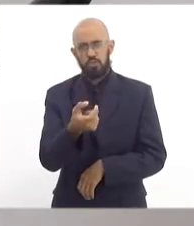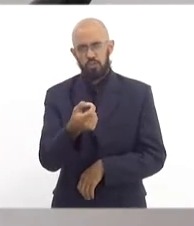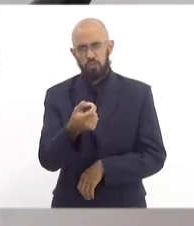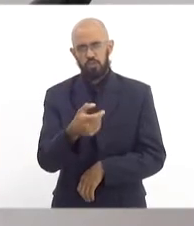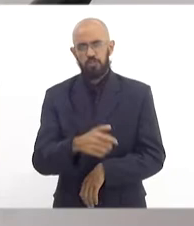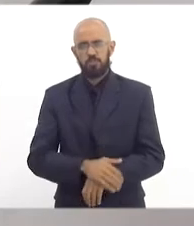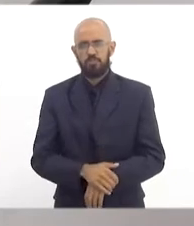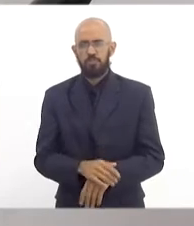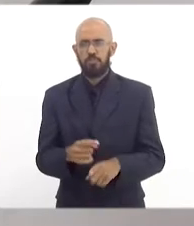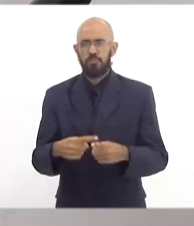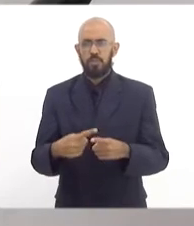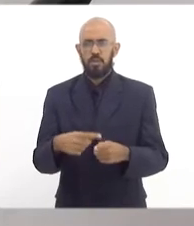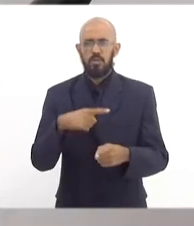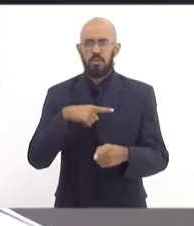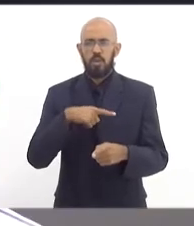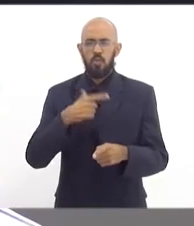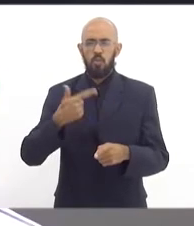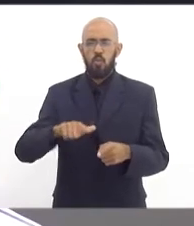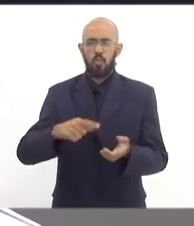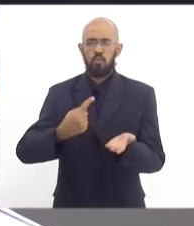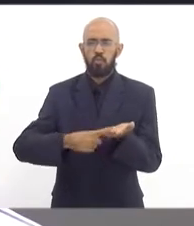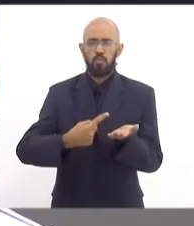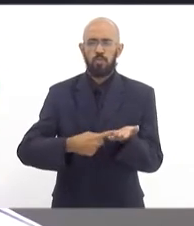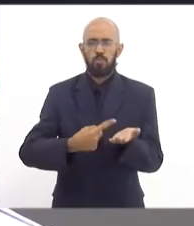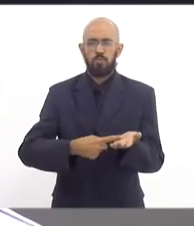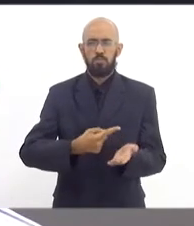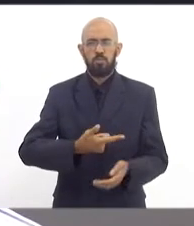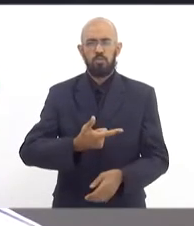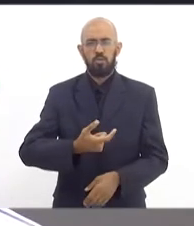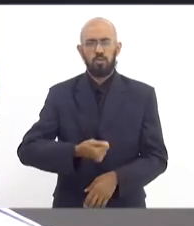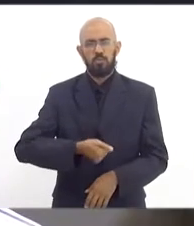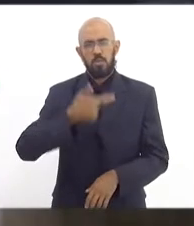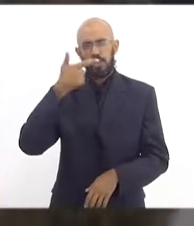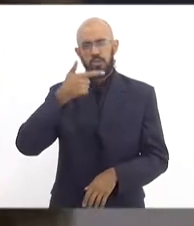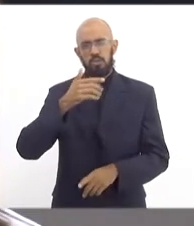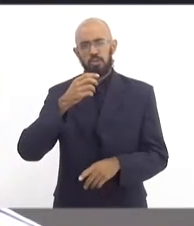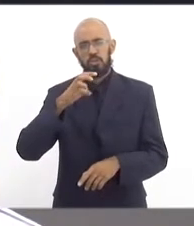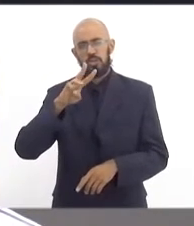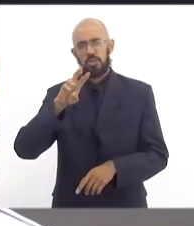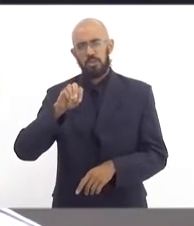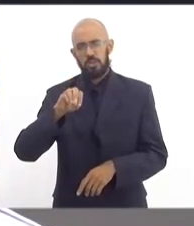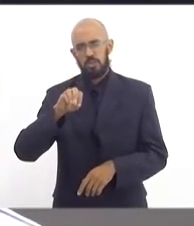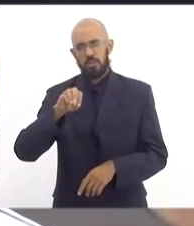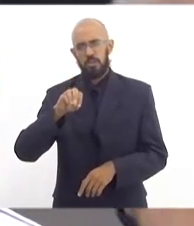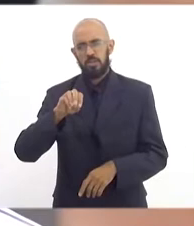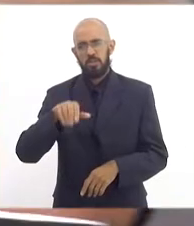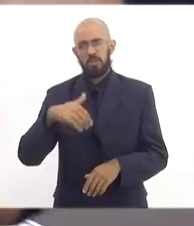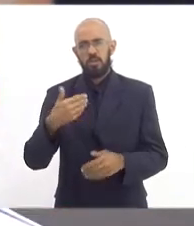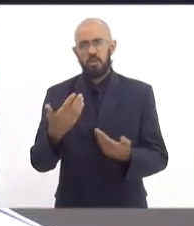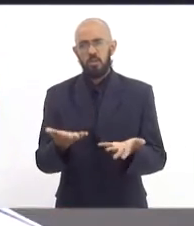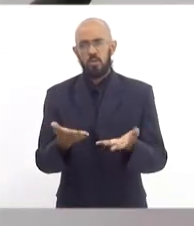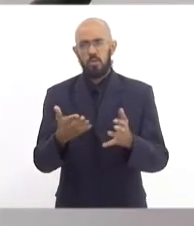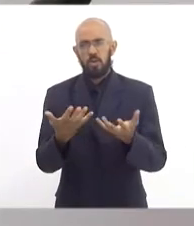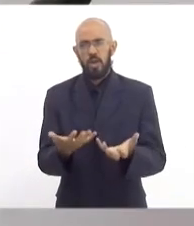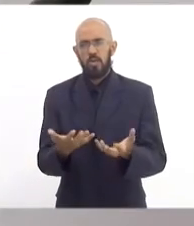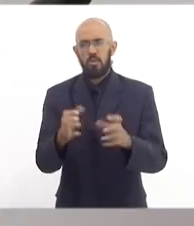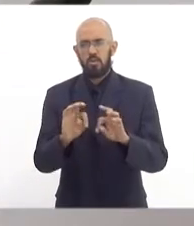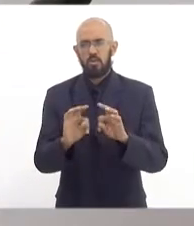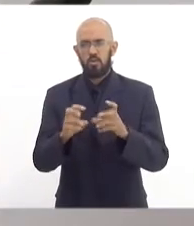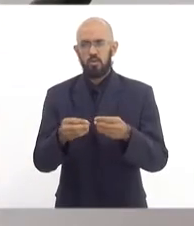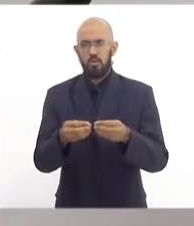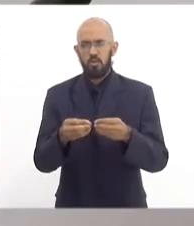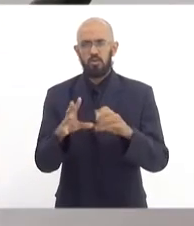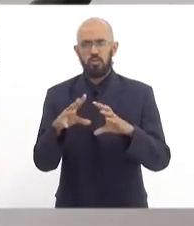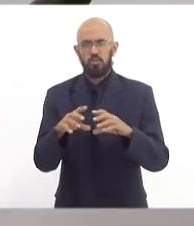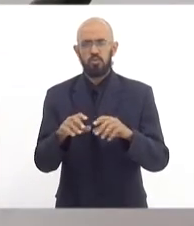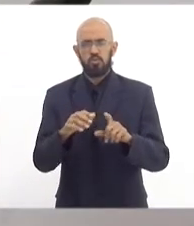é porque tenho outro compromisso as 1230 então tô querendo que todos sejam no uso